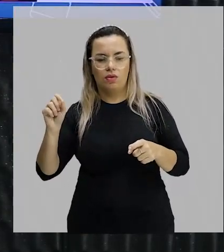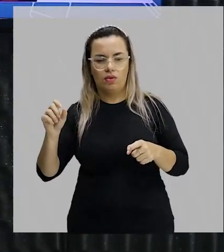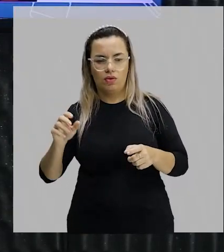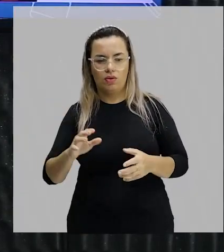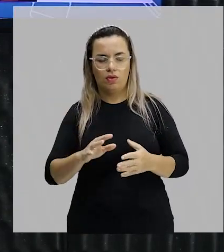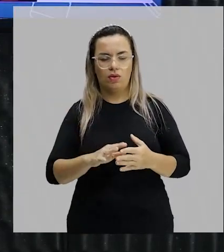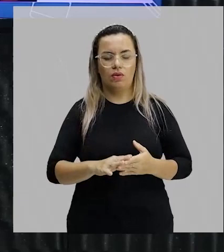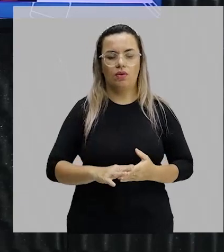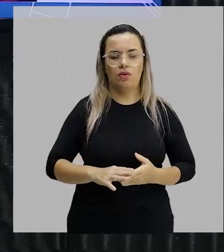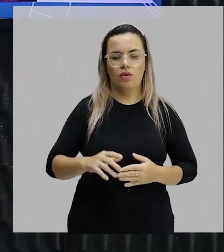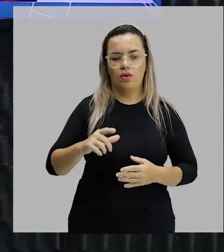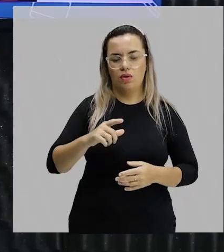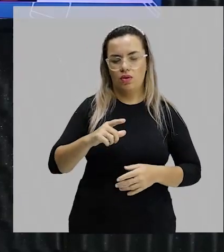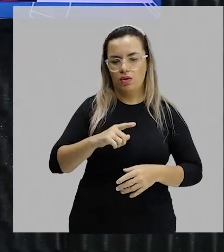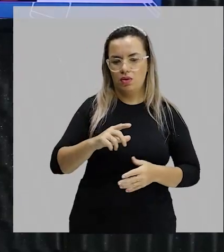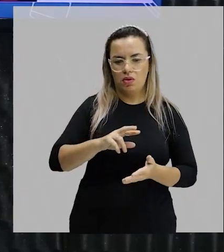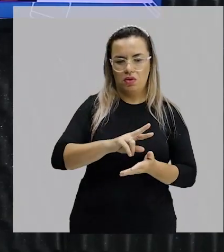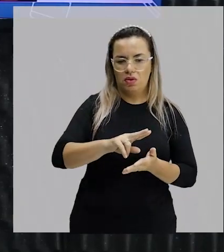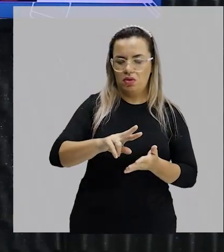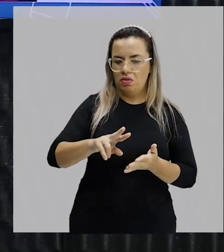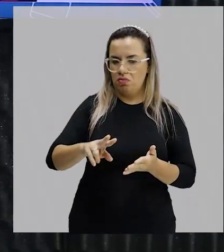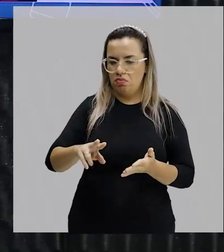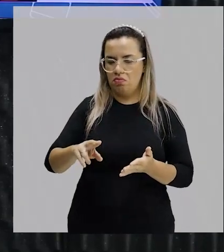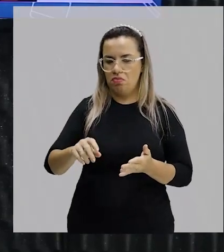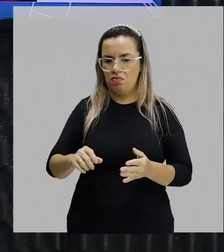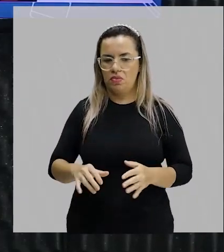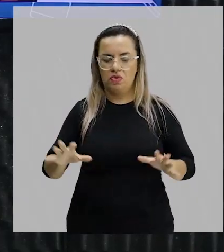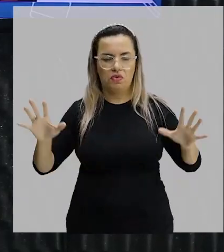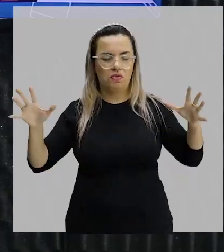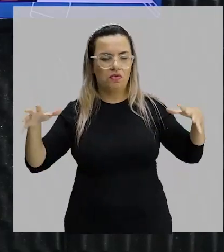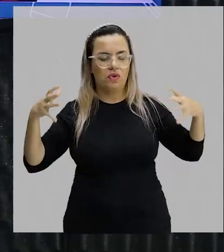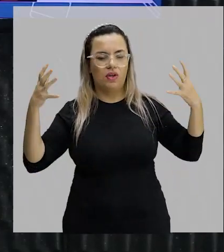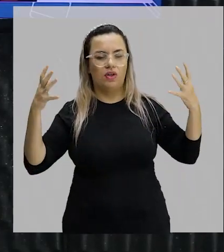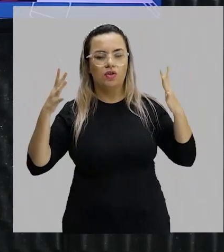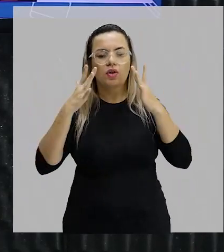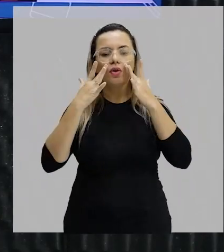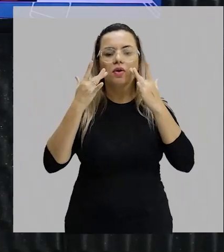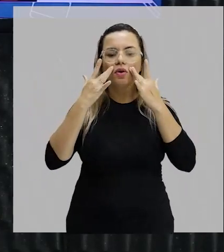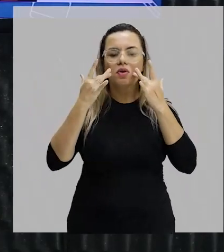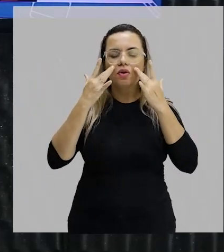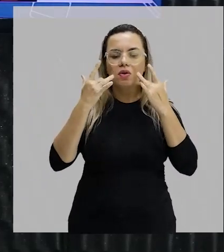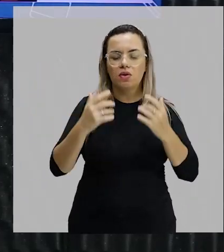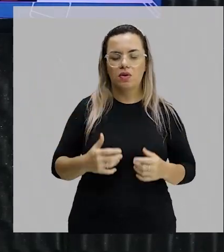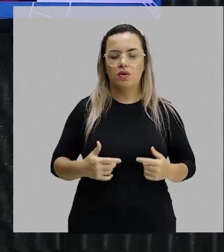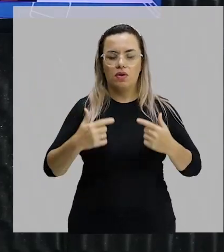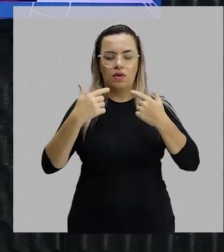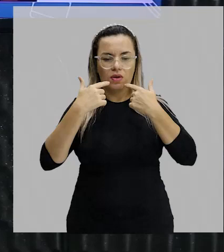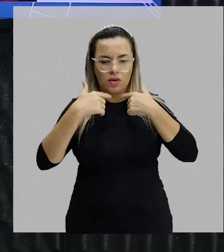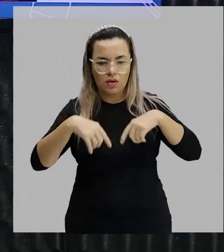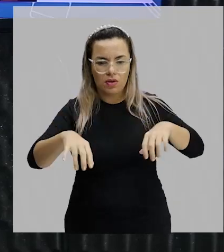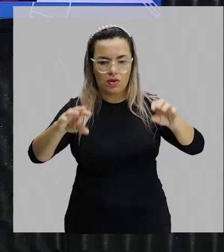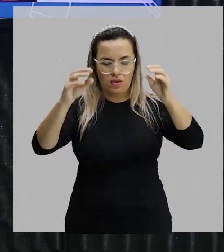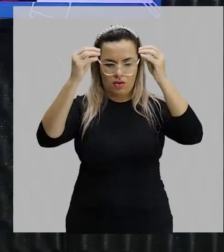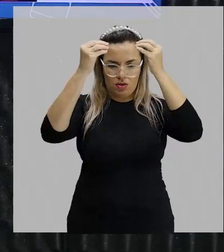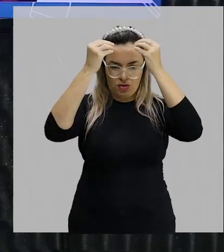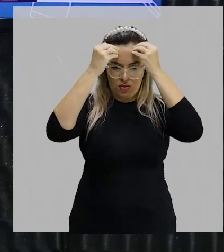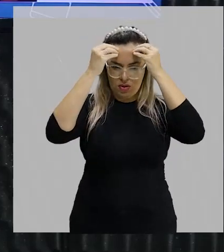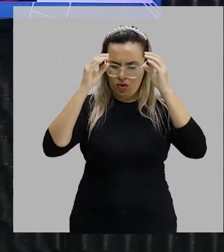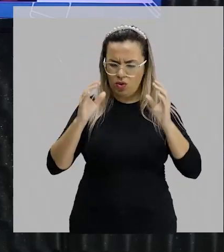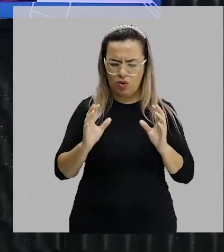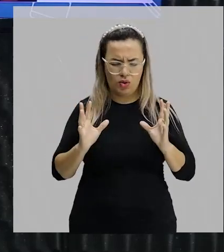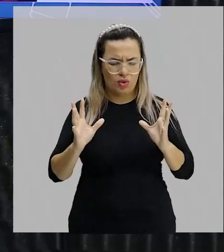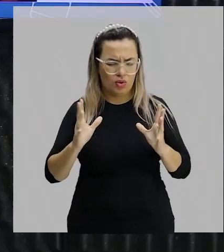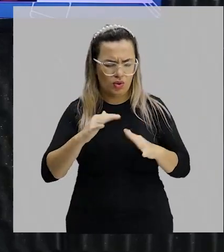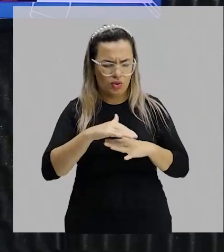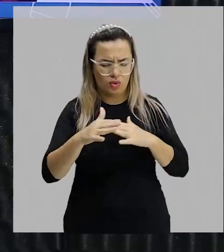apenas com alunos, que a gente apresentou vários anos aqui em festivais de teatro. E ela tem uma linguagem específica, porque tudo tem uma leitura